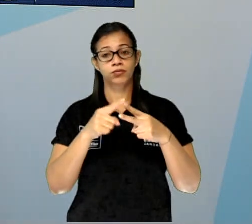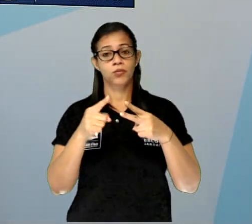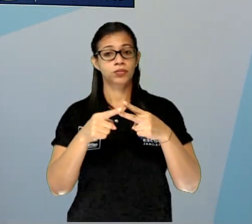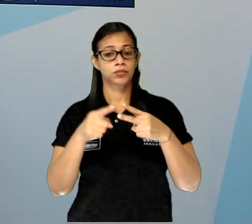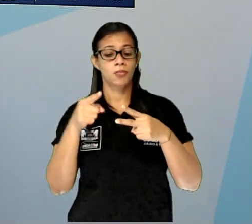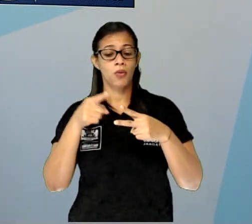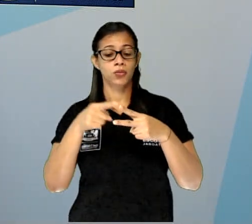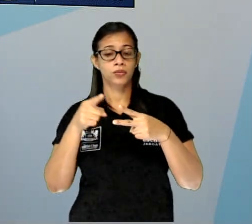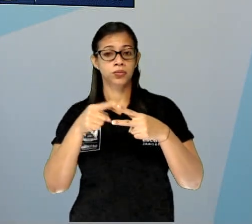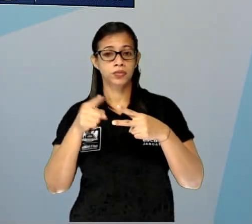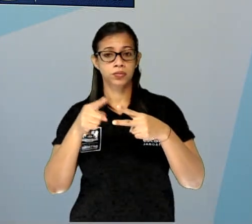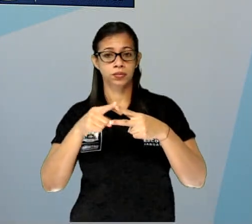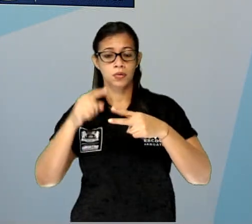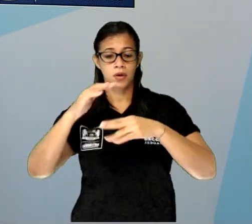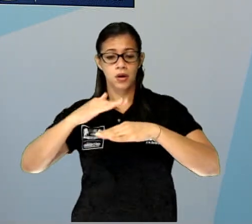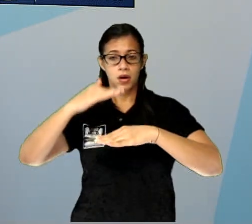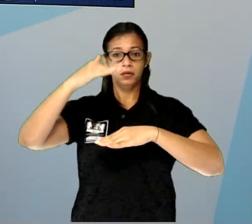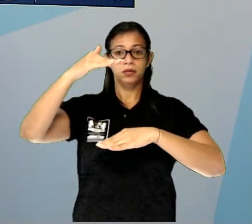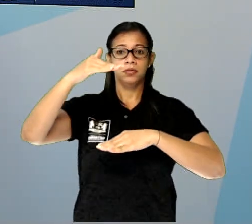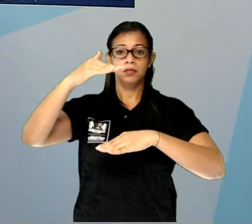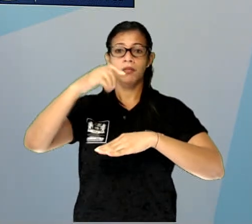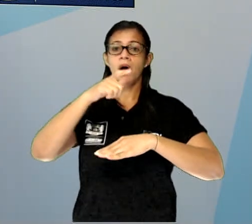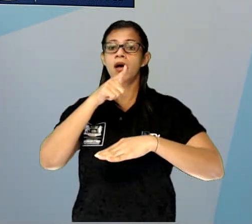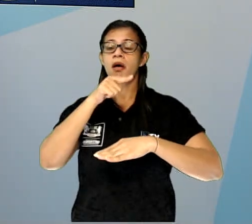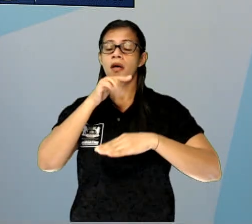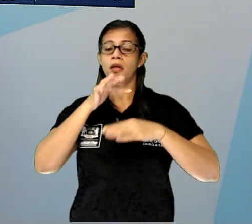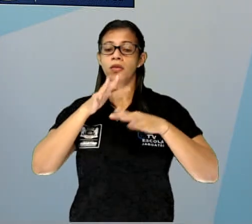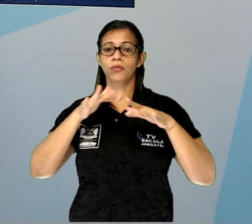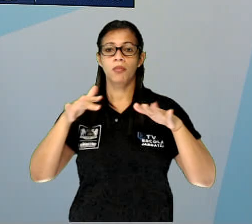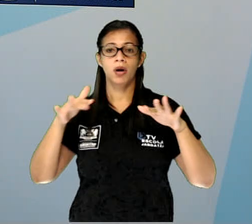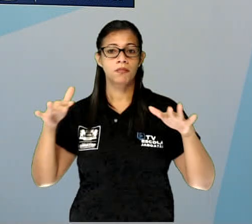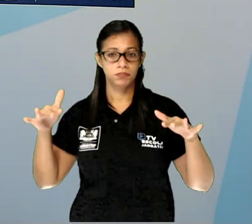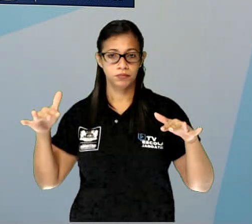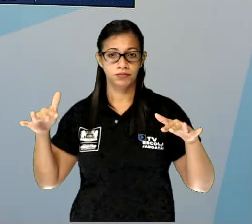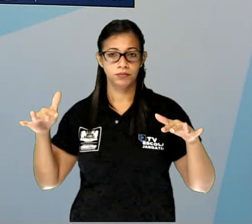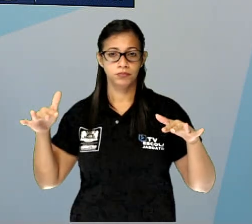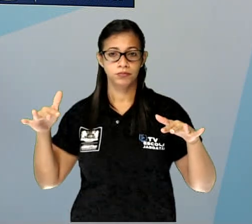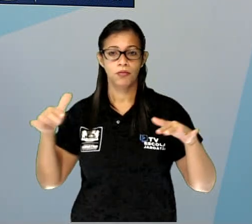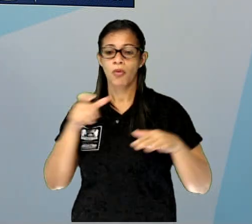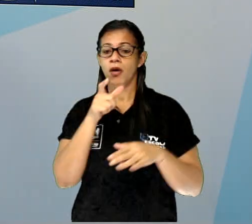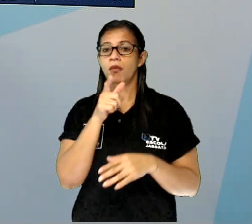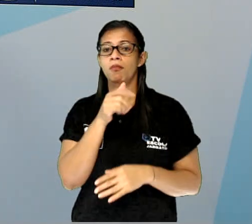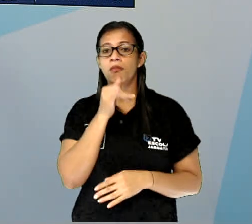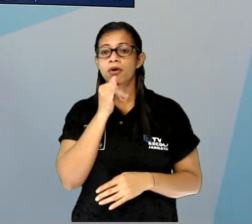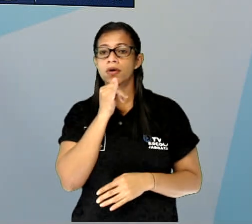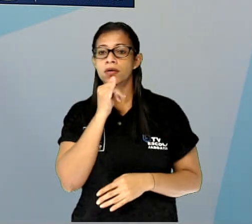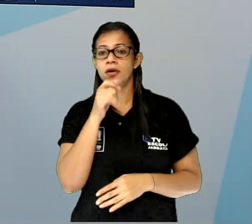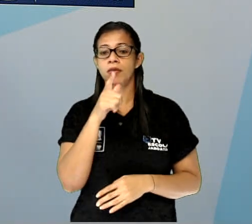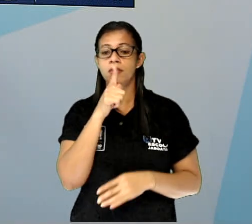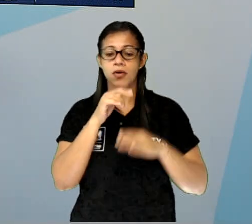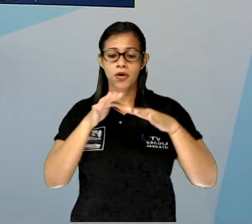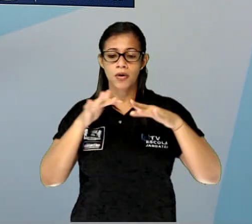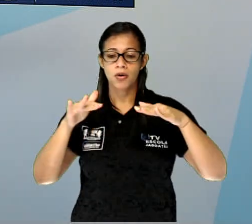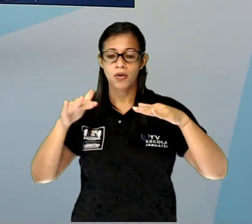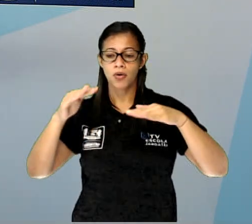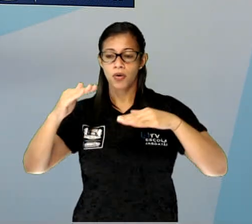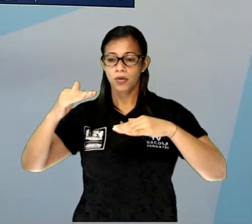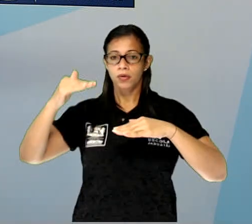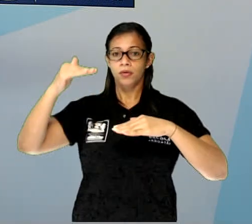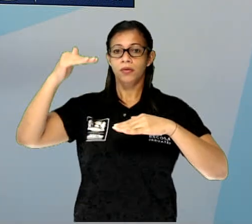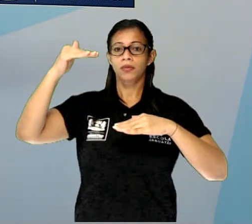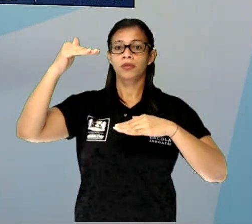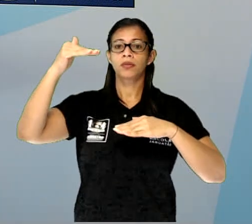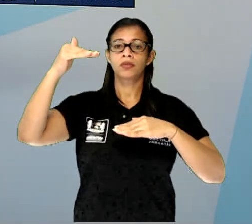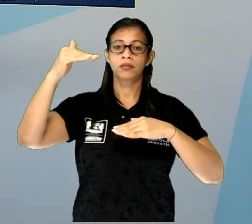do nível do mar, porque uma depressão é uma área mais baixa do que a área que está em